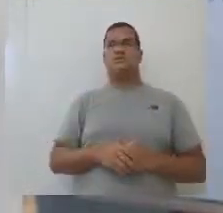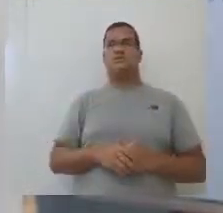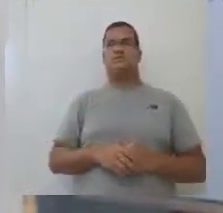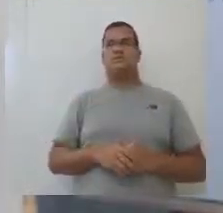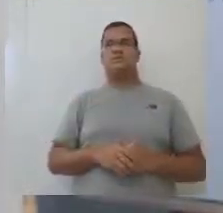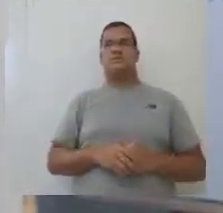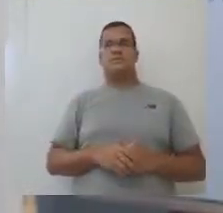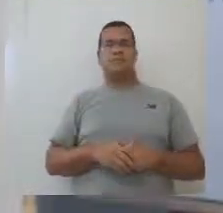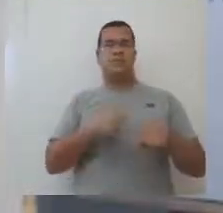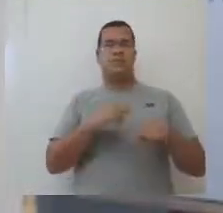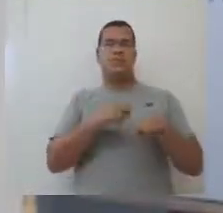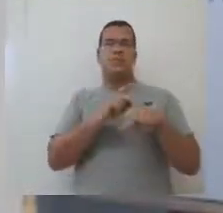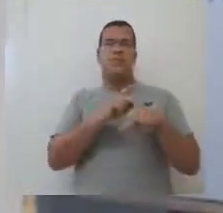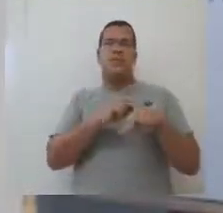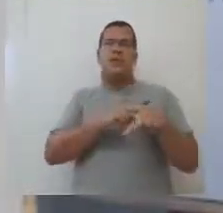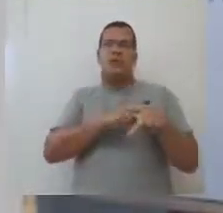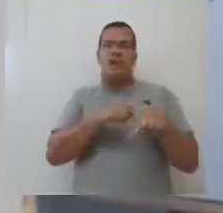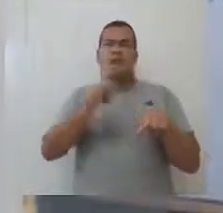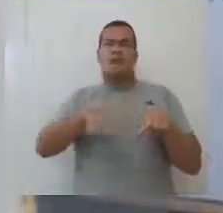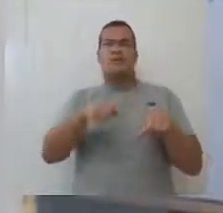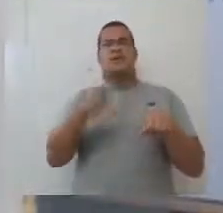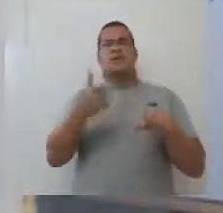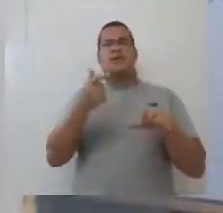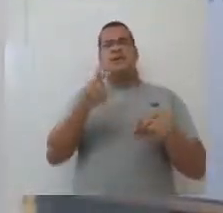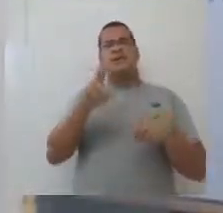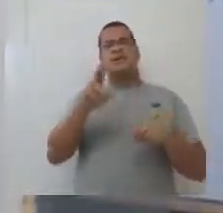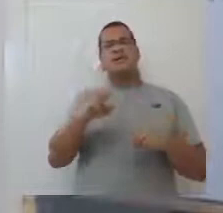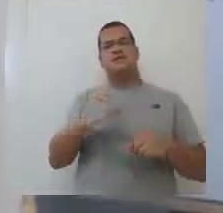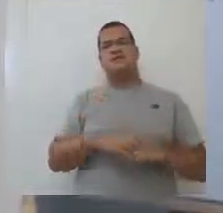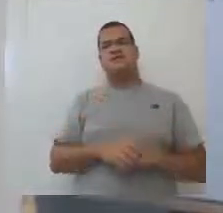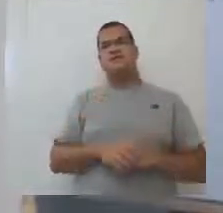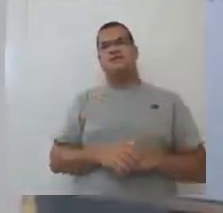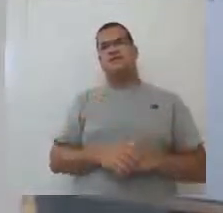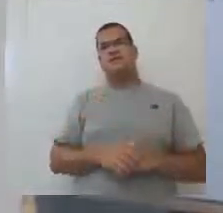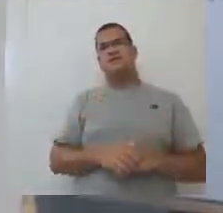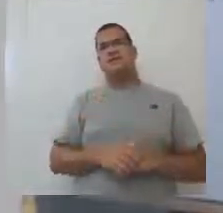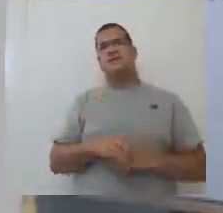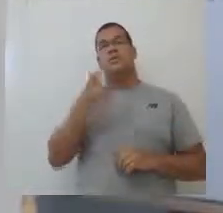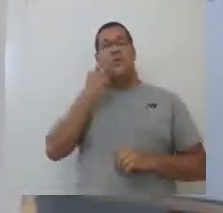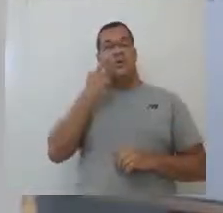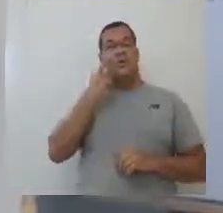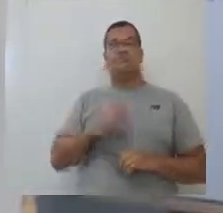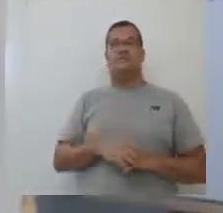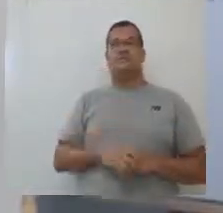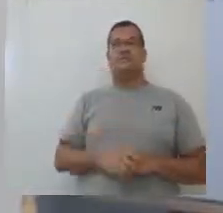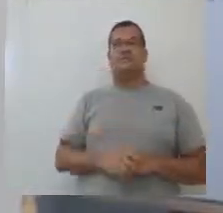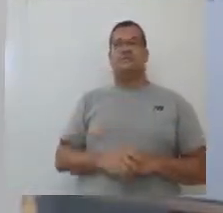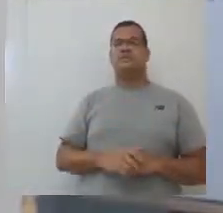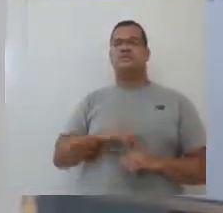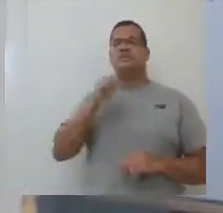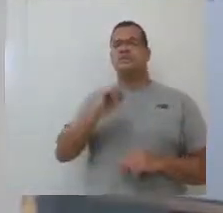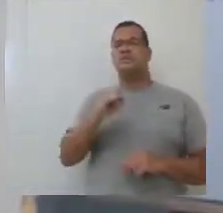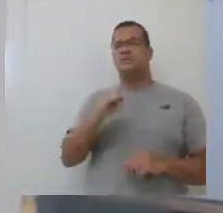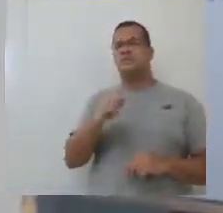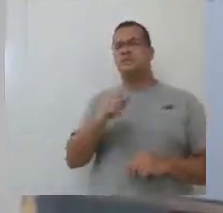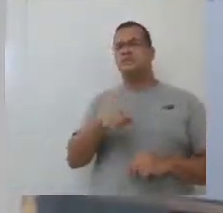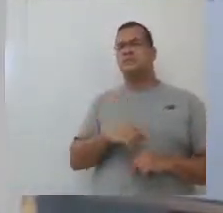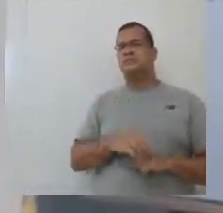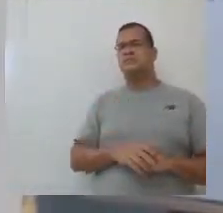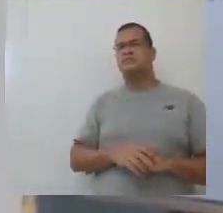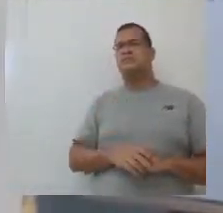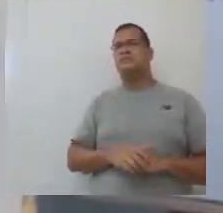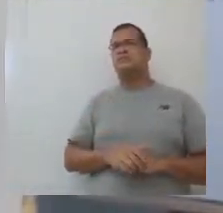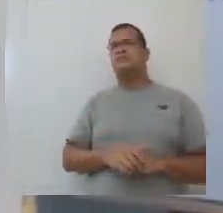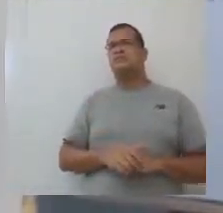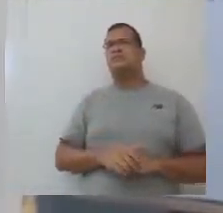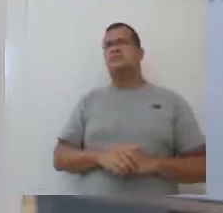são recessivos. Porque se o escuro é dominante, o claro é recessivo. Olha pra cá. Se o olho escuro é dominante, então ele pode ser